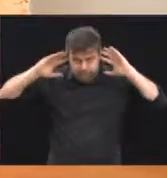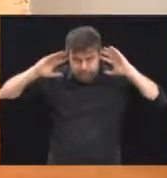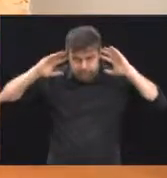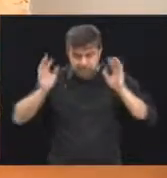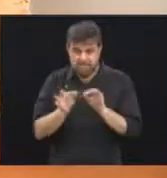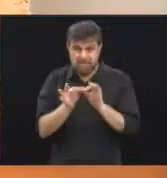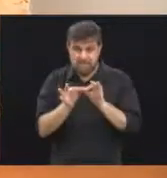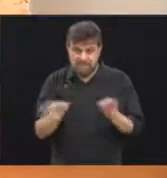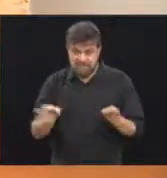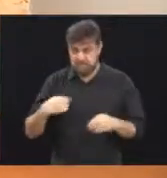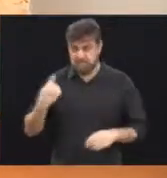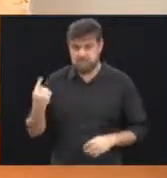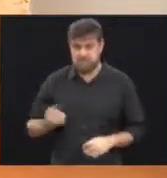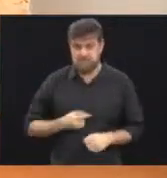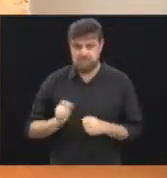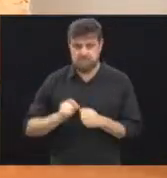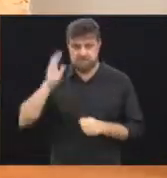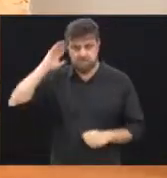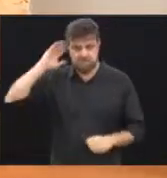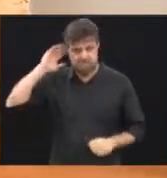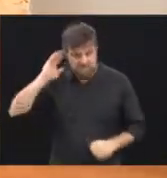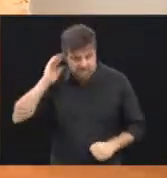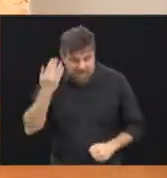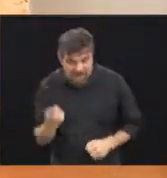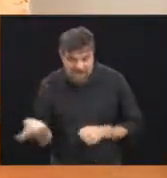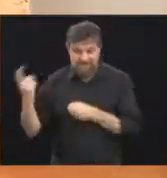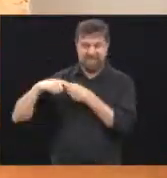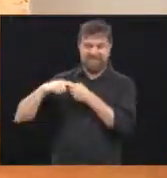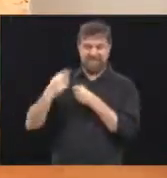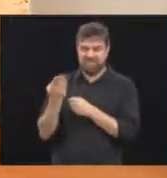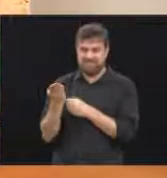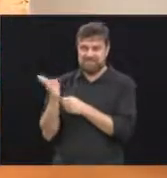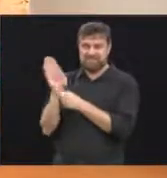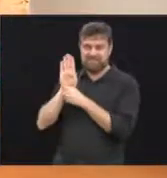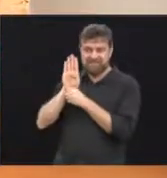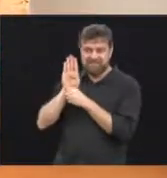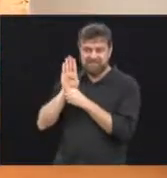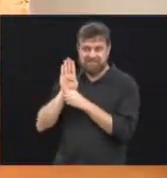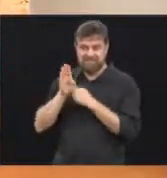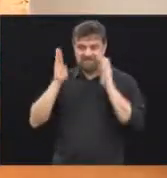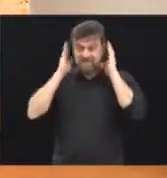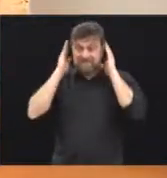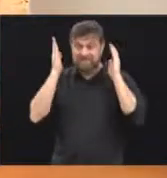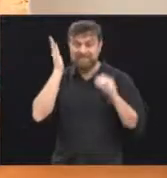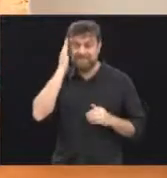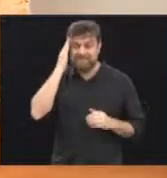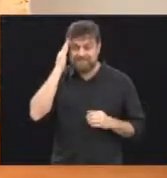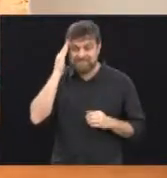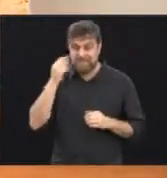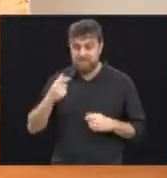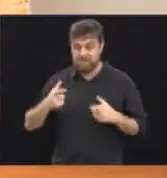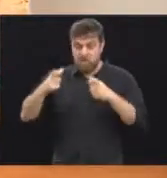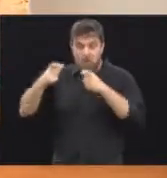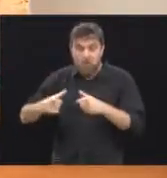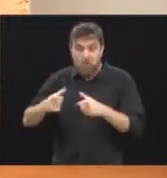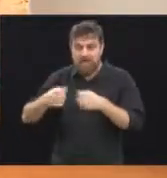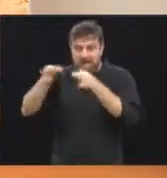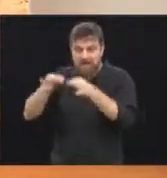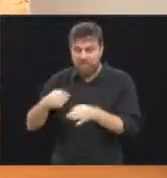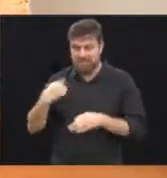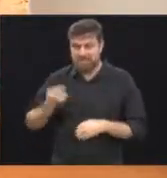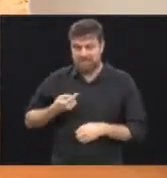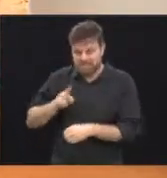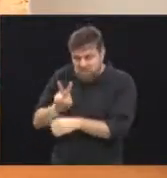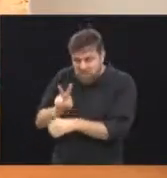simples, se a gente puxa a orelha para frente, ela volta para o lugar. Isso é a memória da cartilagem que, quanto mais cedo a gente